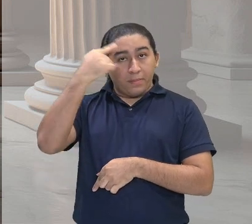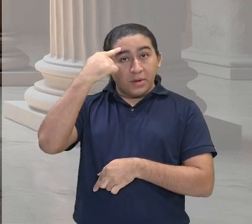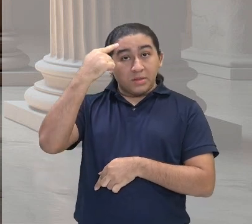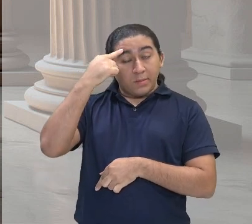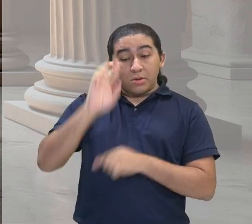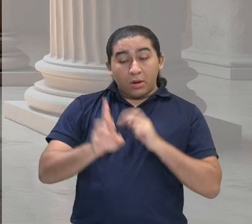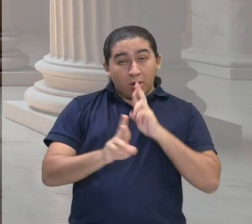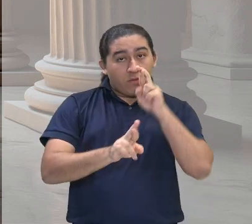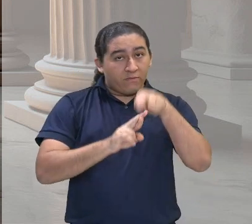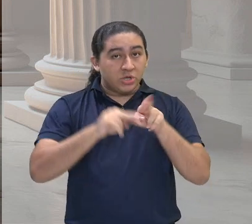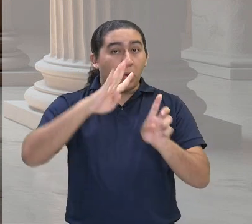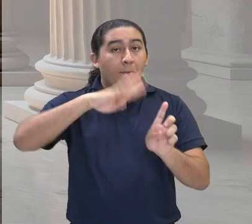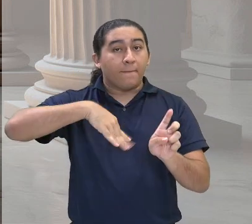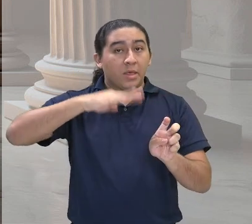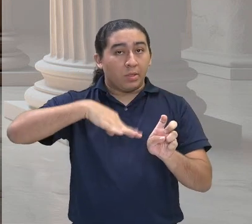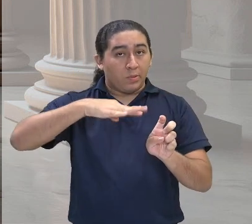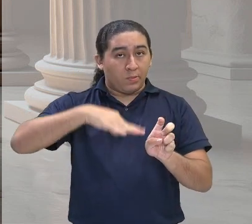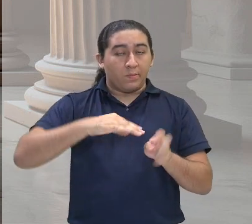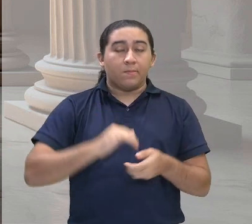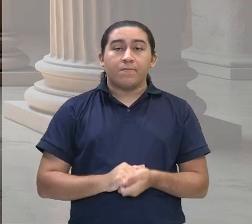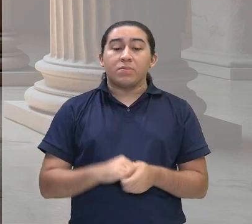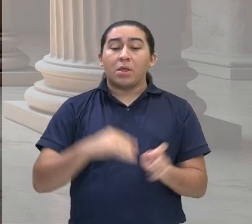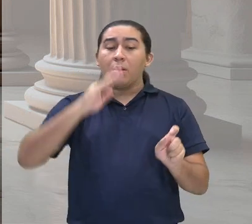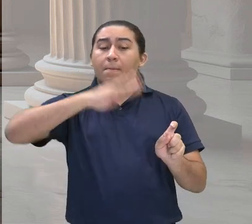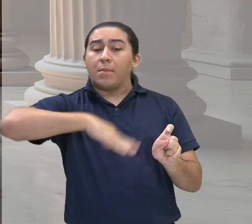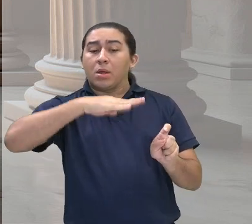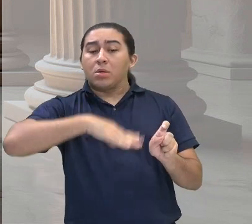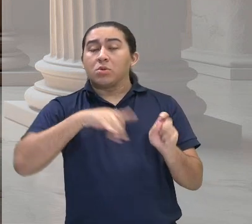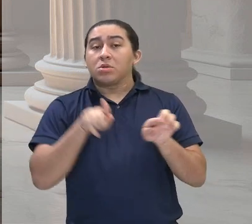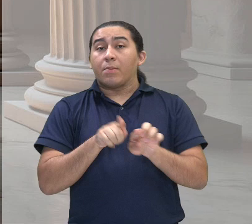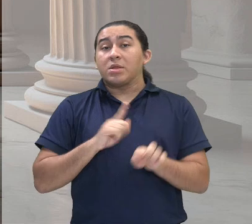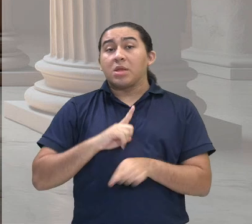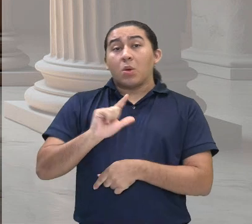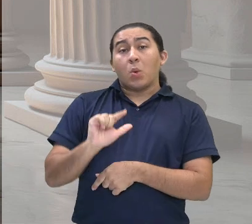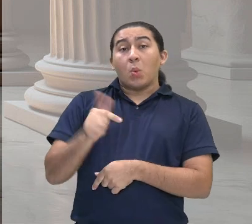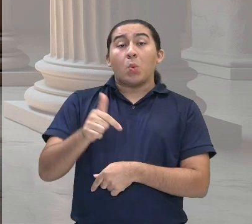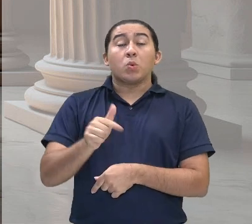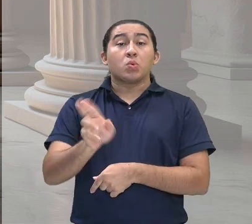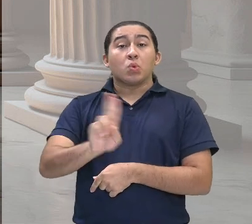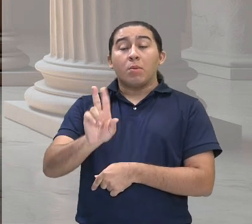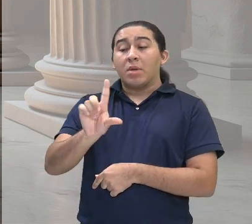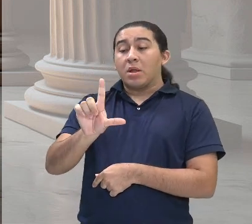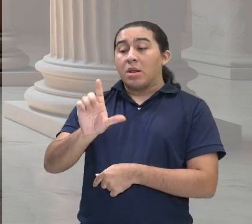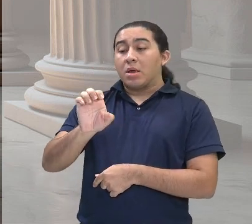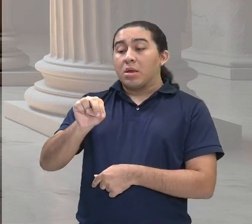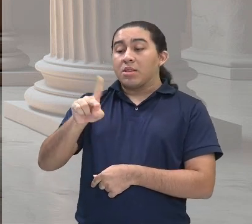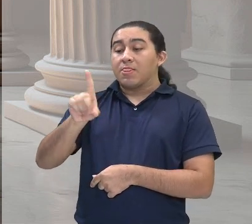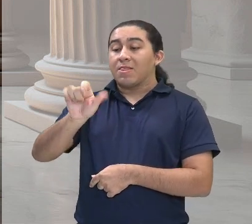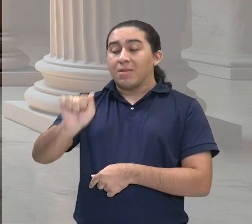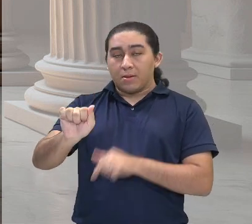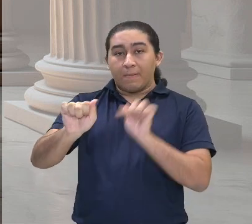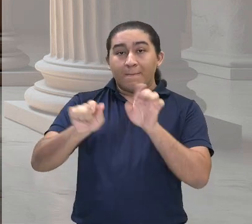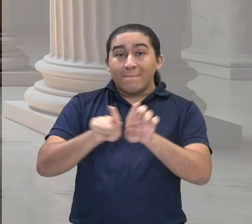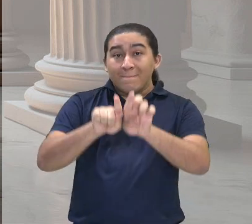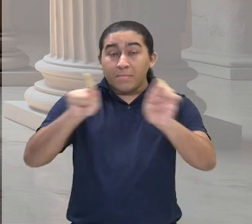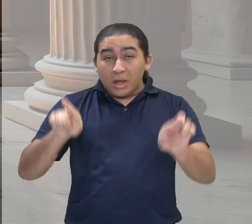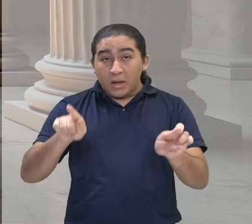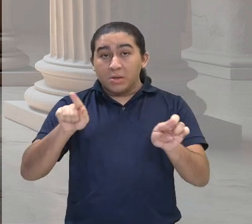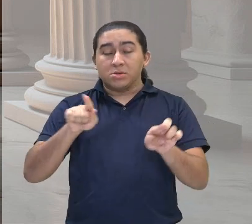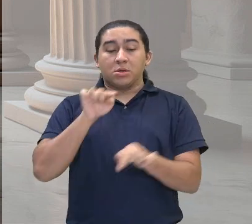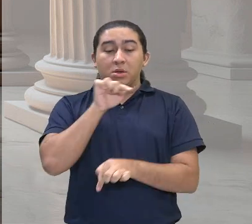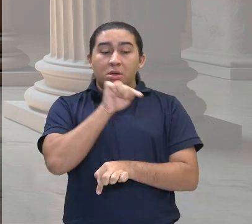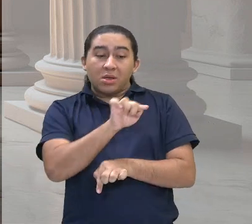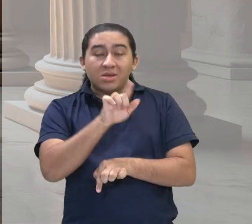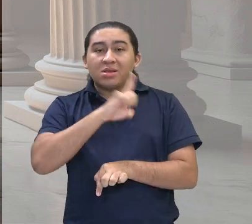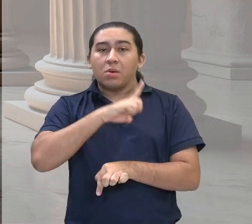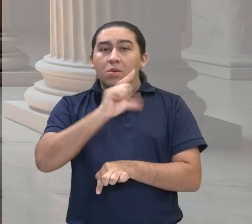os mitos. Às vezes os mitos também são chamados de lenda, porém os mitos possuem um forte senso